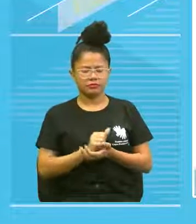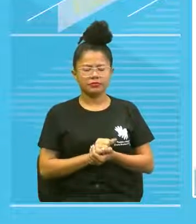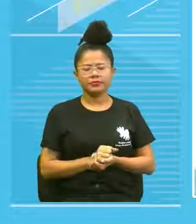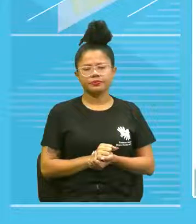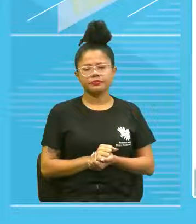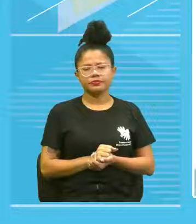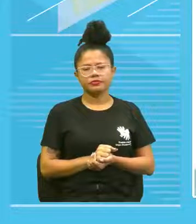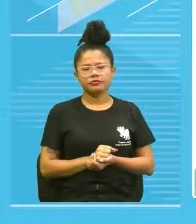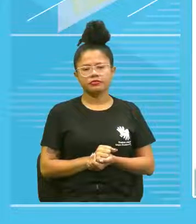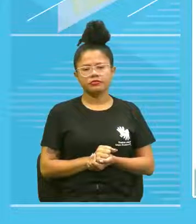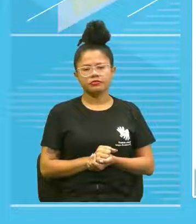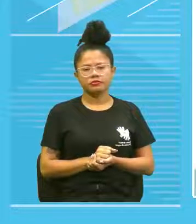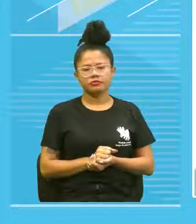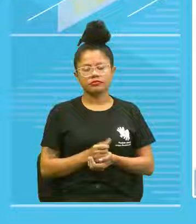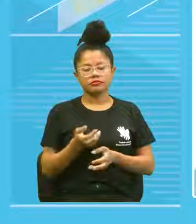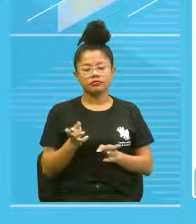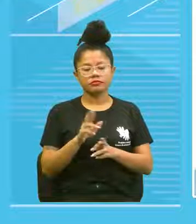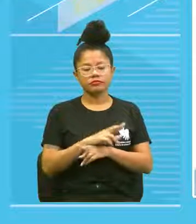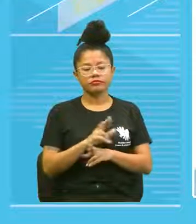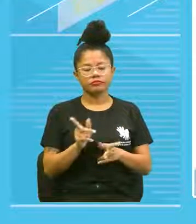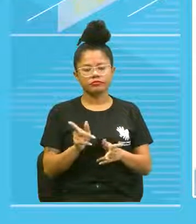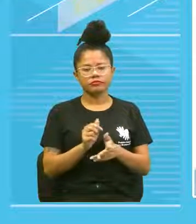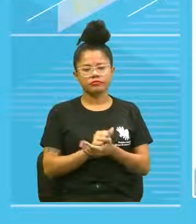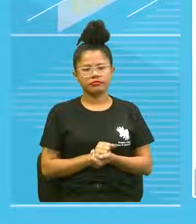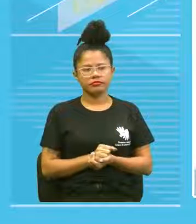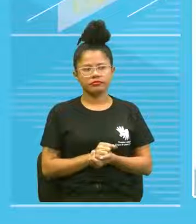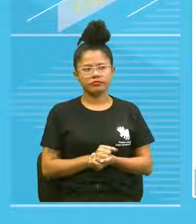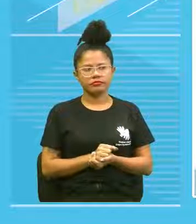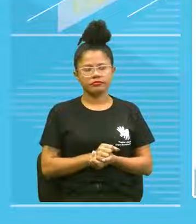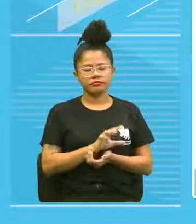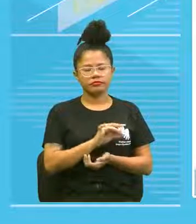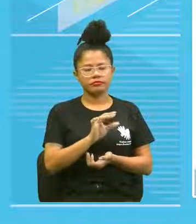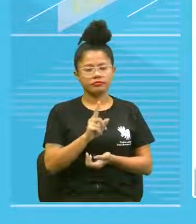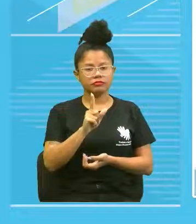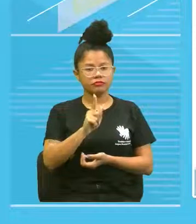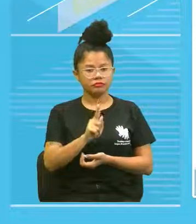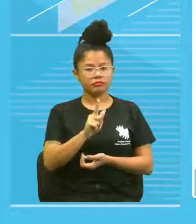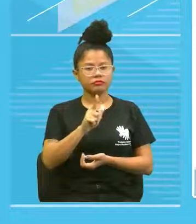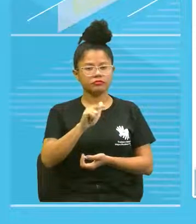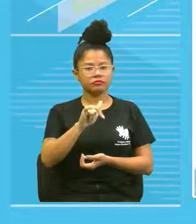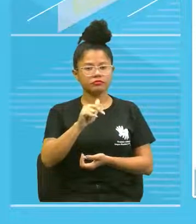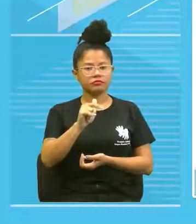e era para ser o contrário bom e cada litro